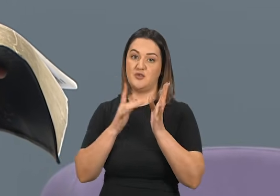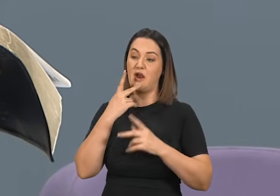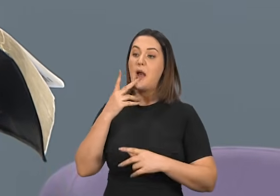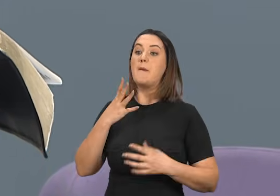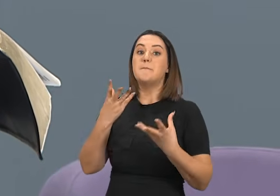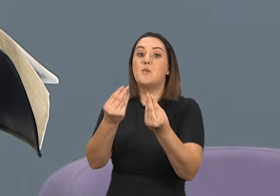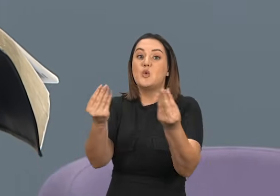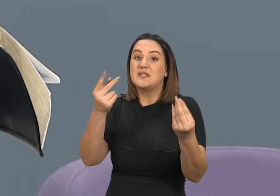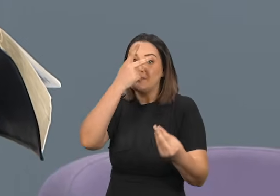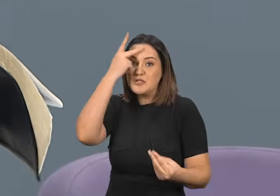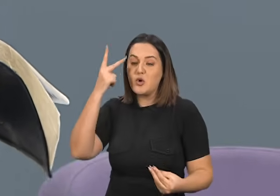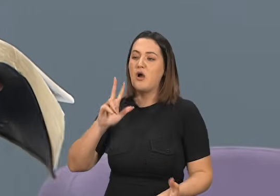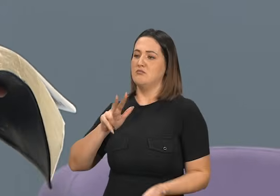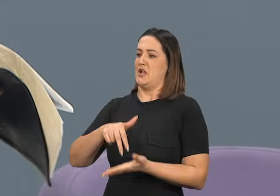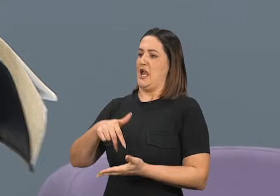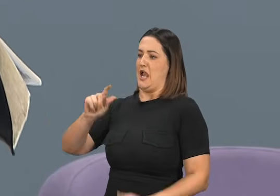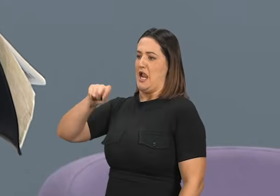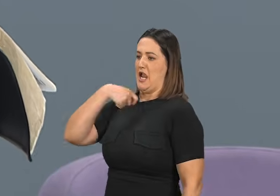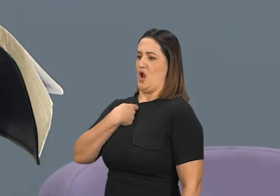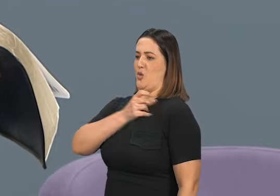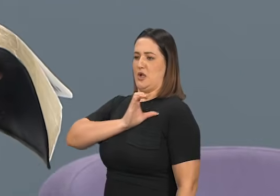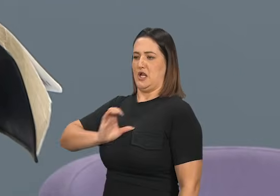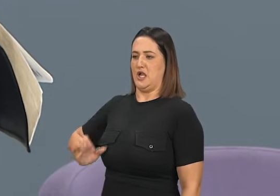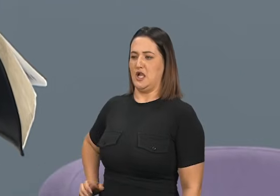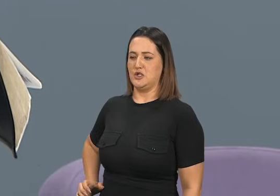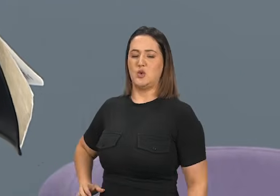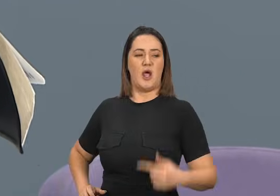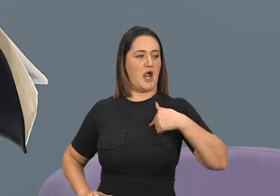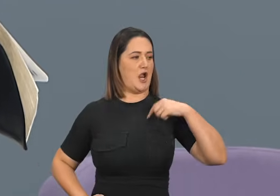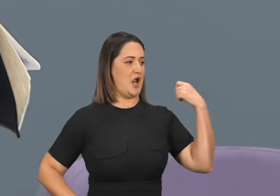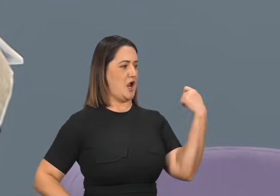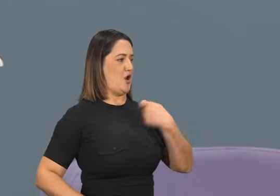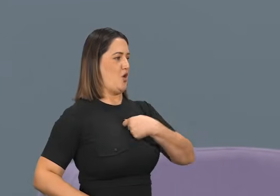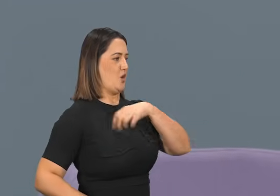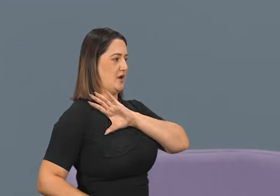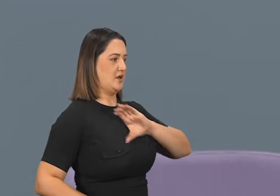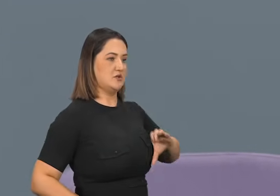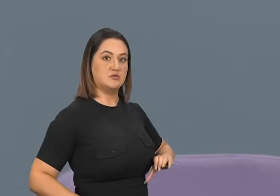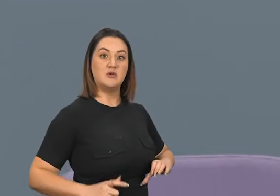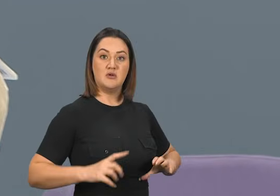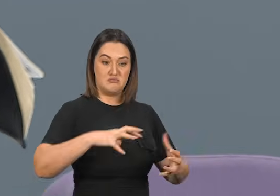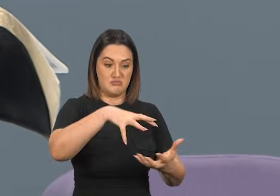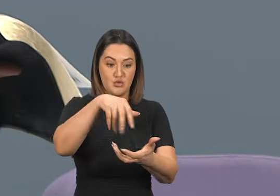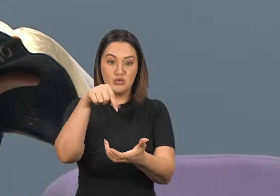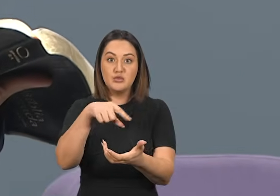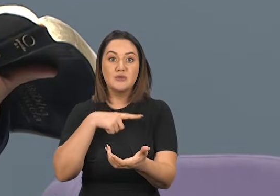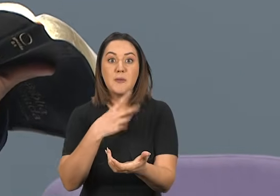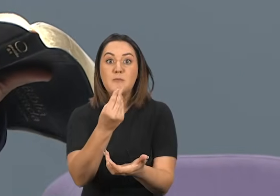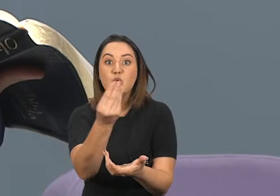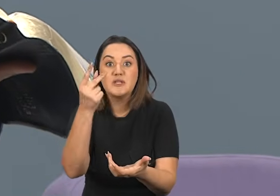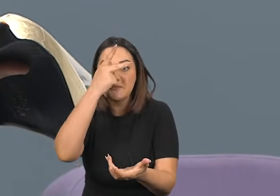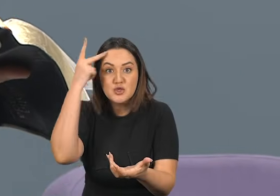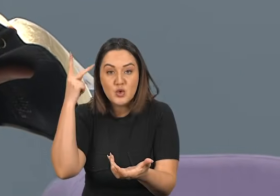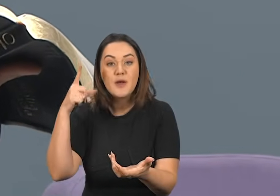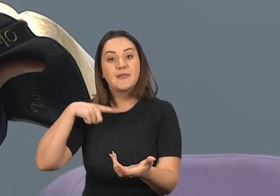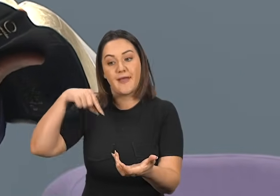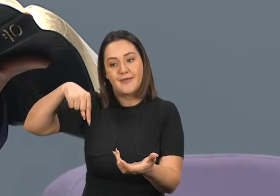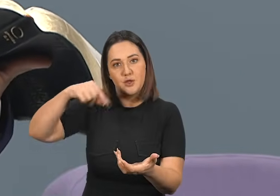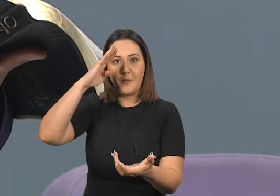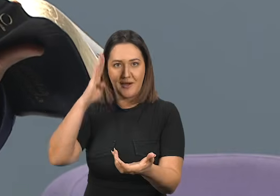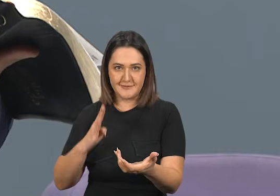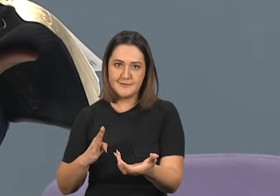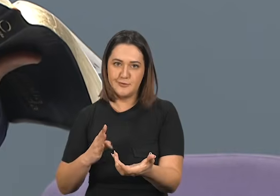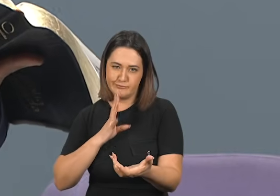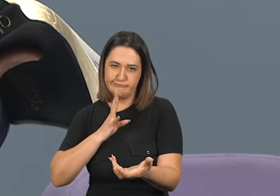virão em meu nome dizendo eu sou o Cristo. Nesse momento tem várias pessoas no mundo inteiro dizendo eu sou o Cristo. Tem